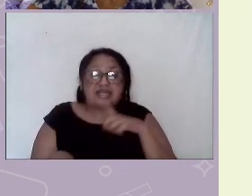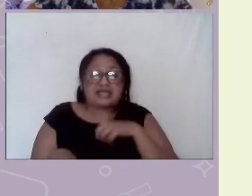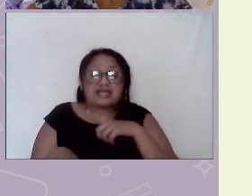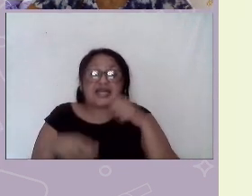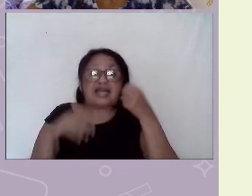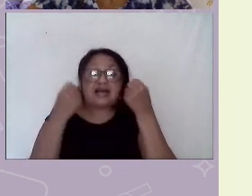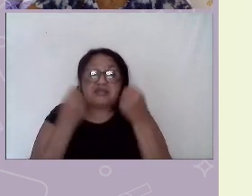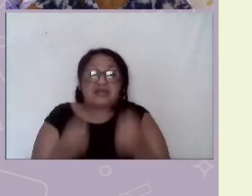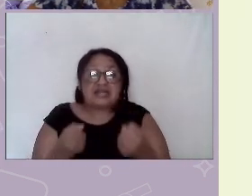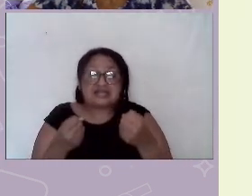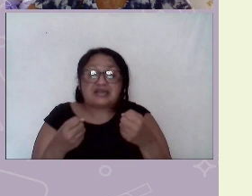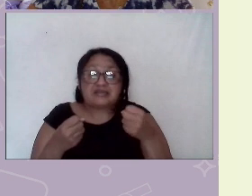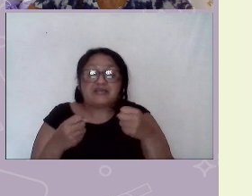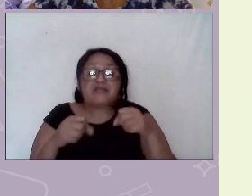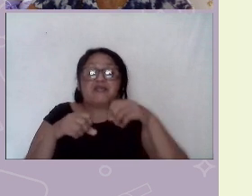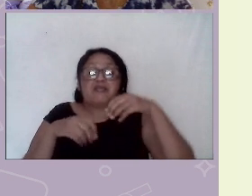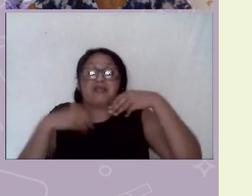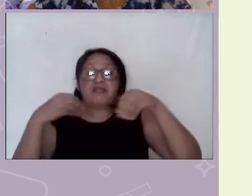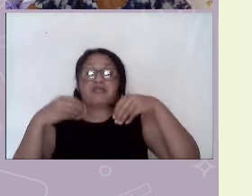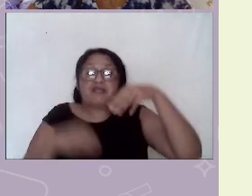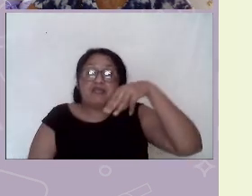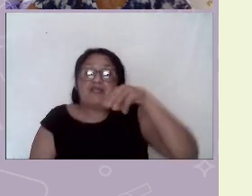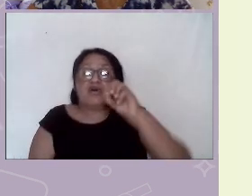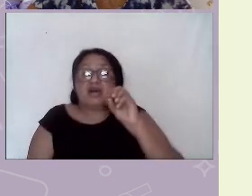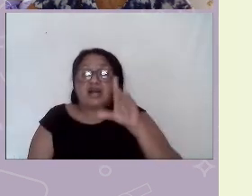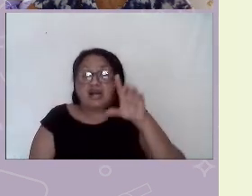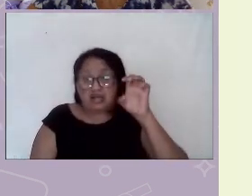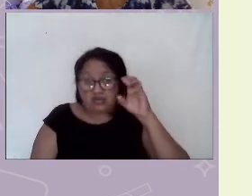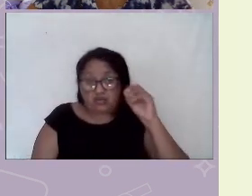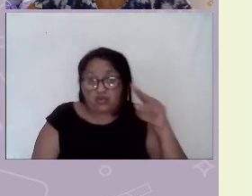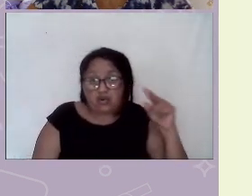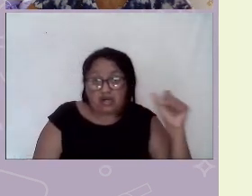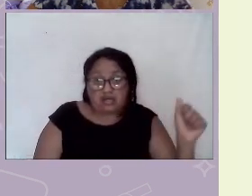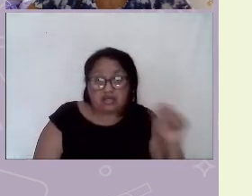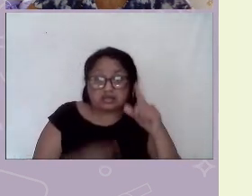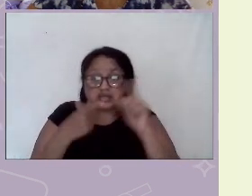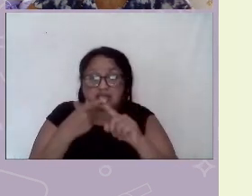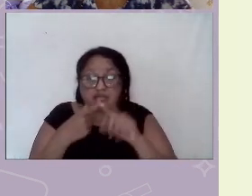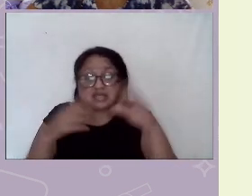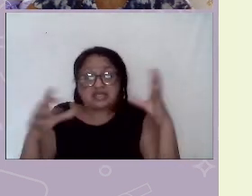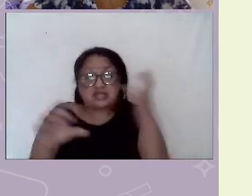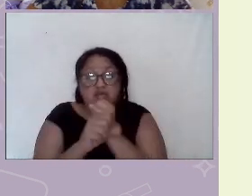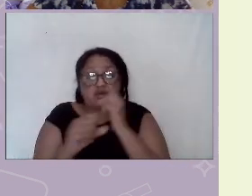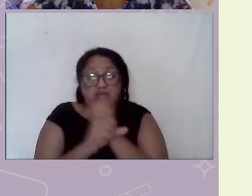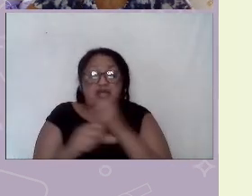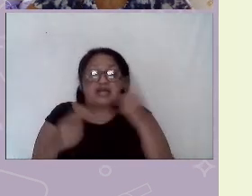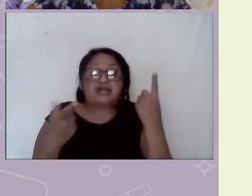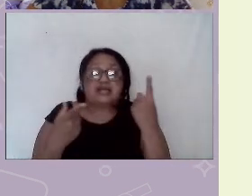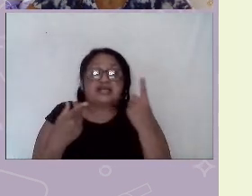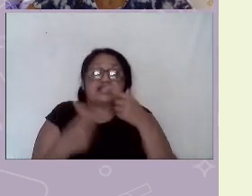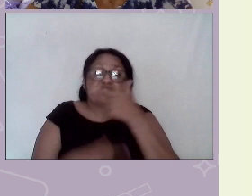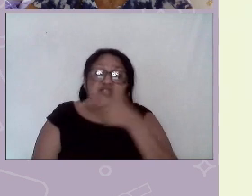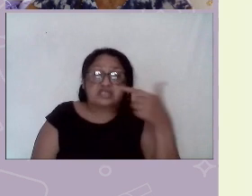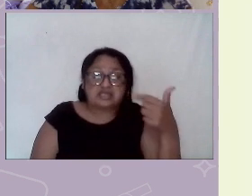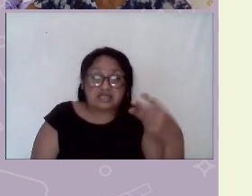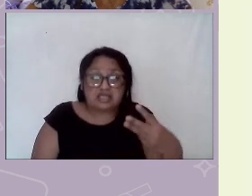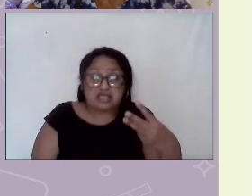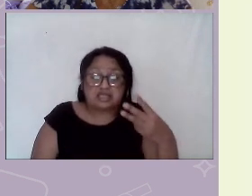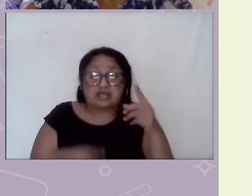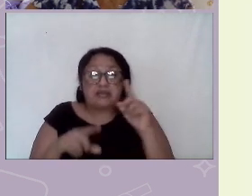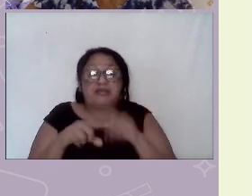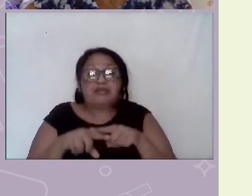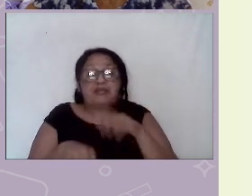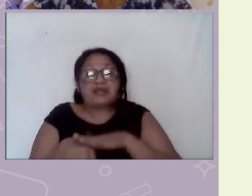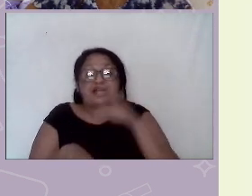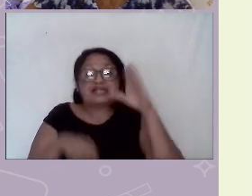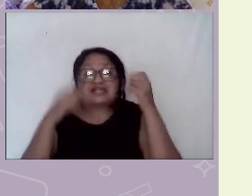molecular a massa molecular do hipoclorito é somar a massa atômica do sódio que é 23 mais a massa